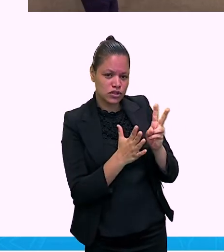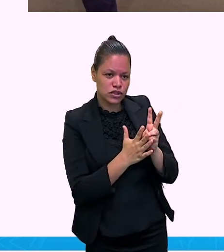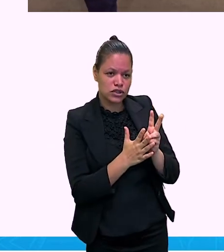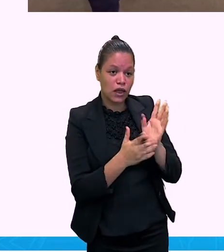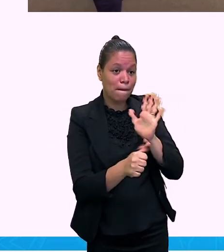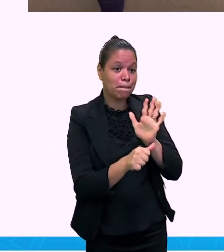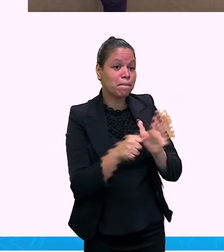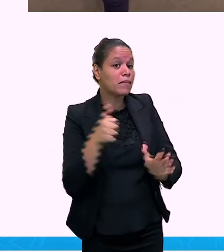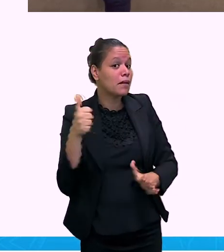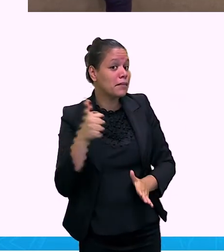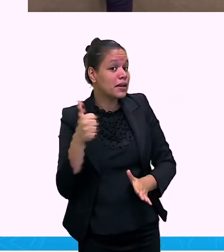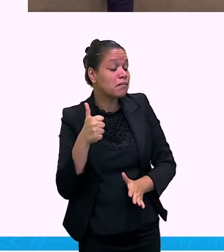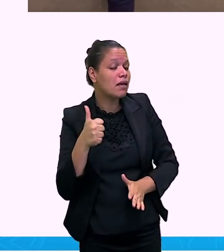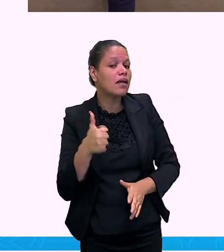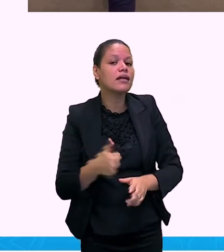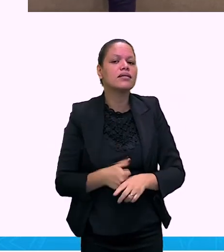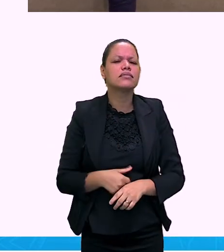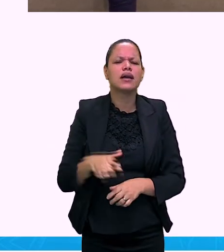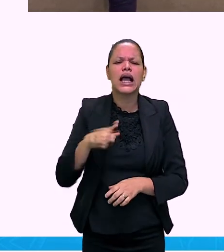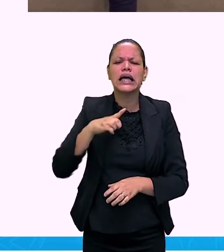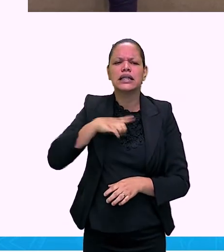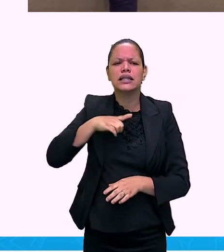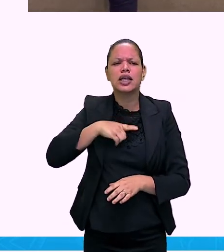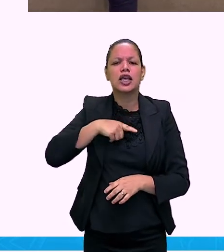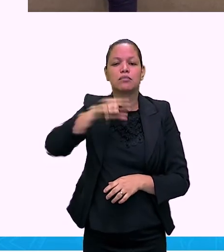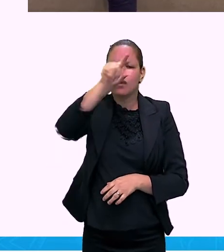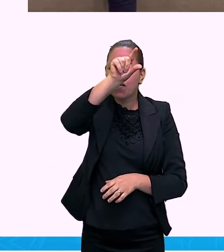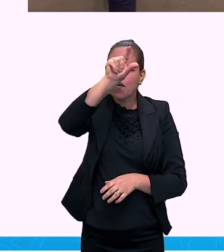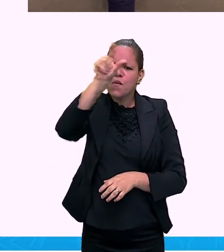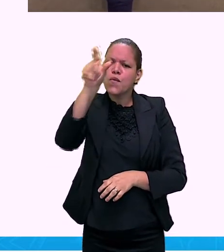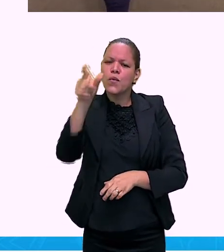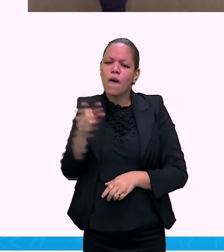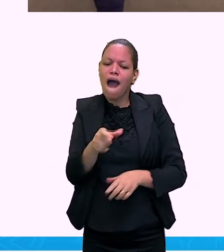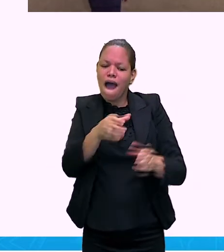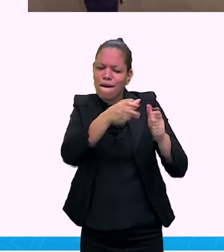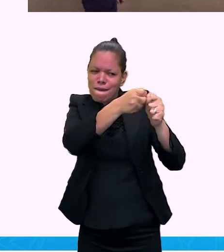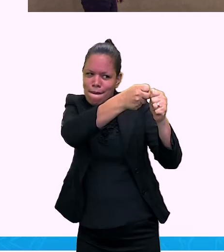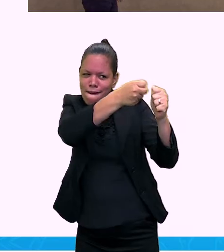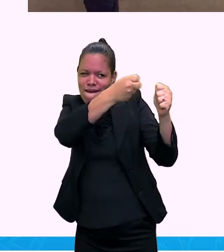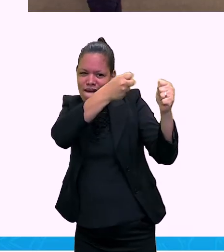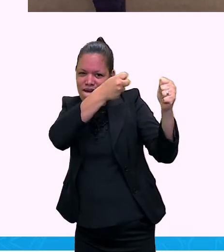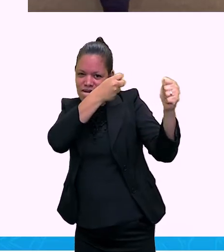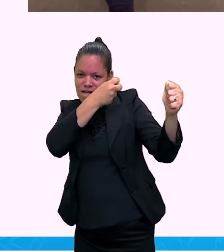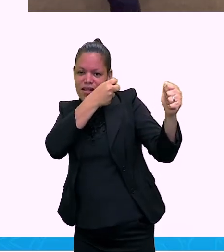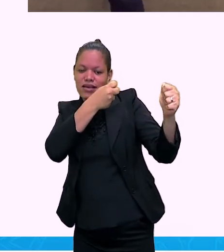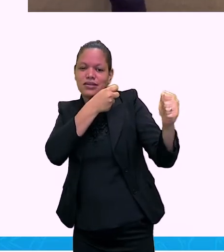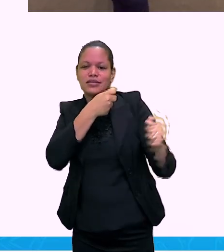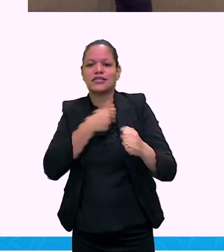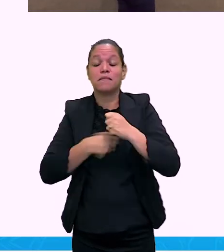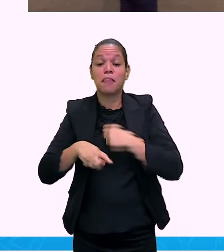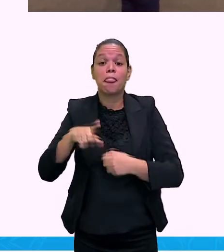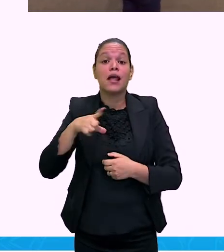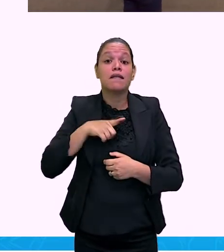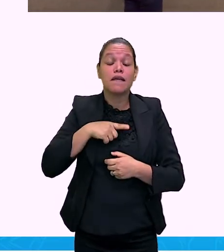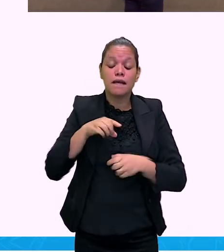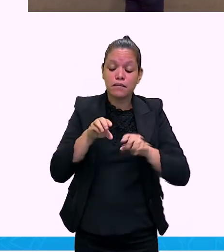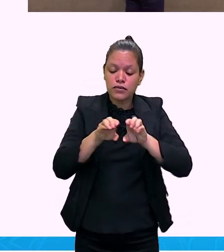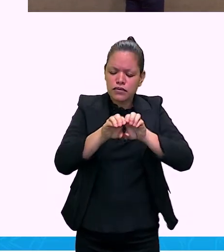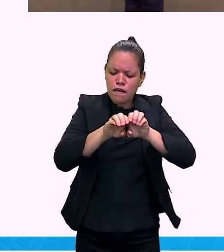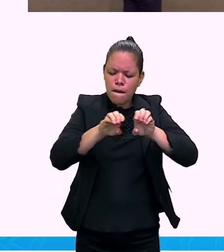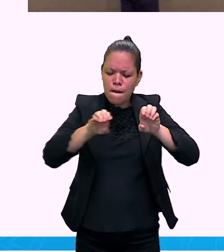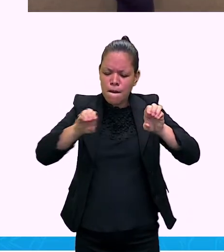bastante conhecido, a gente vê muito nas figuras, né, nos livros, o arco e a flecha. Nós temos a lança, né,